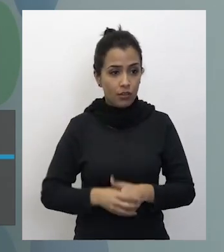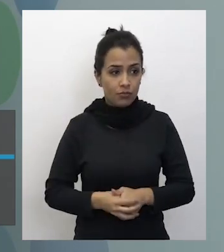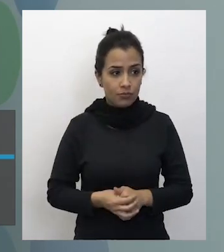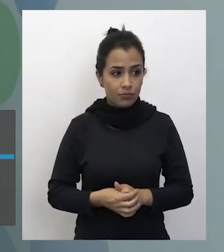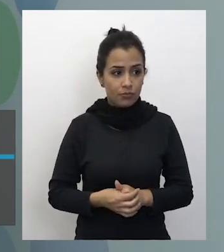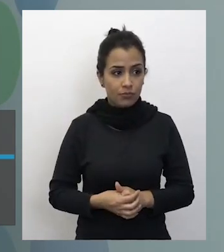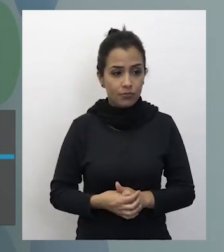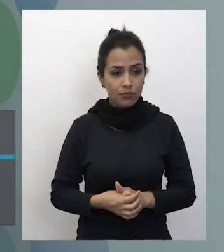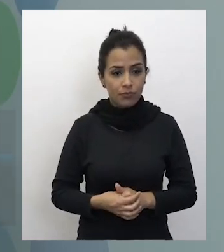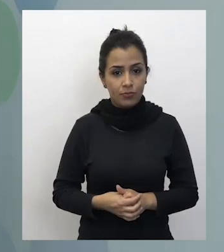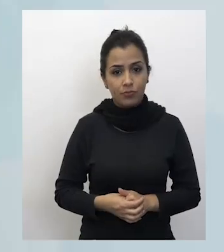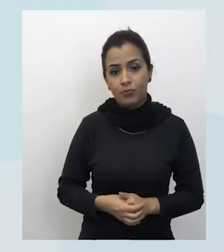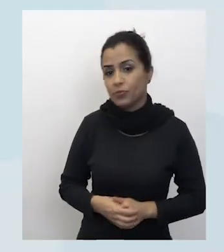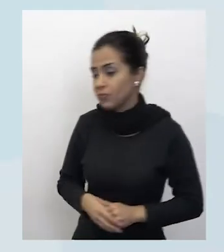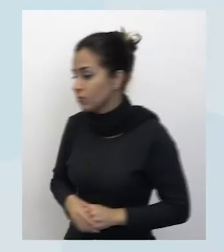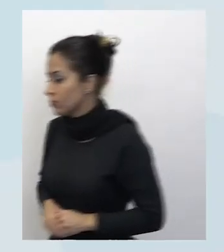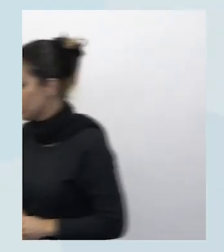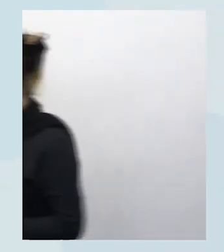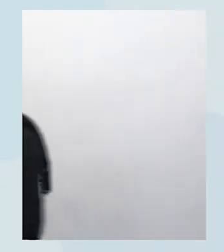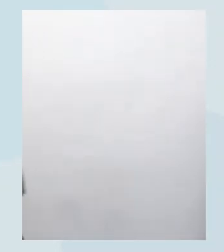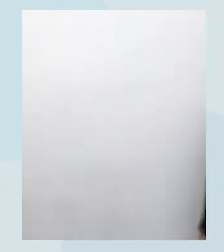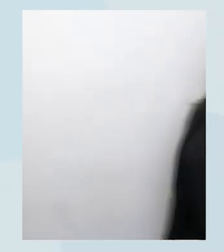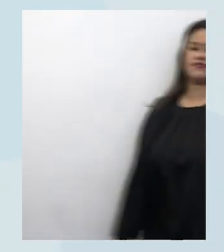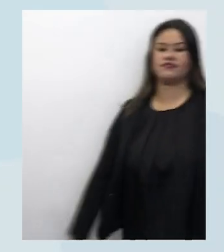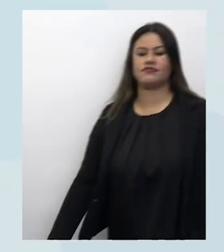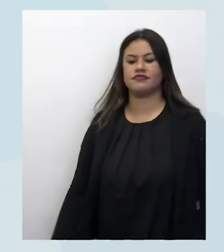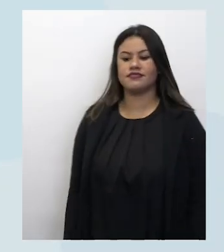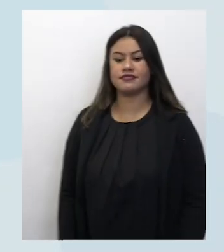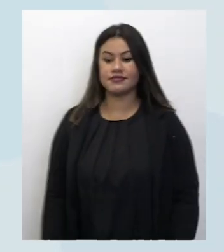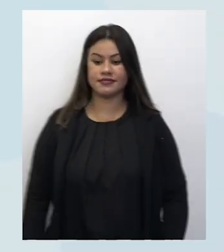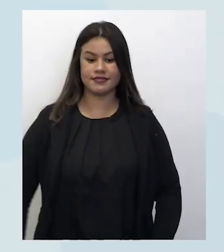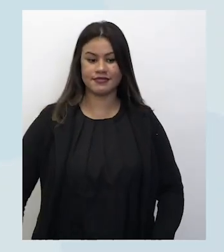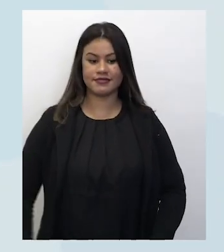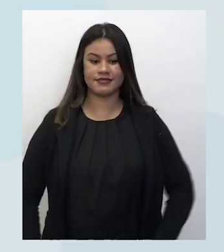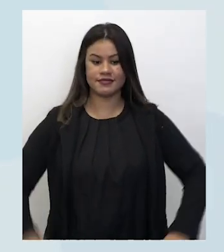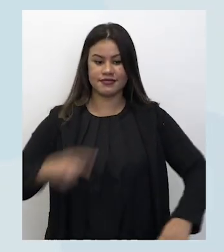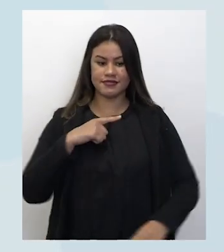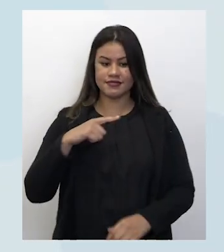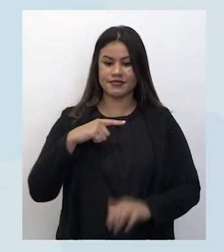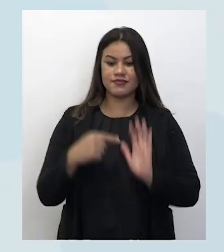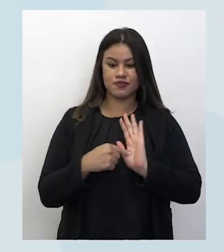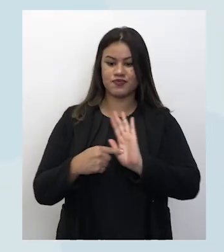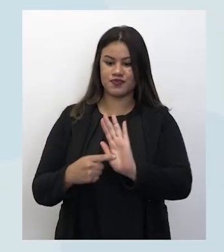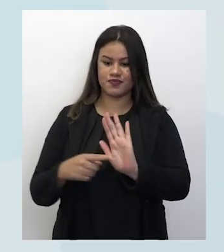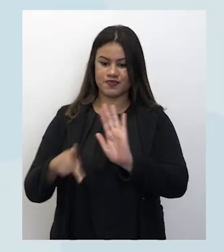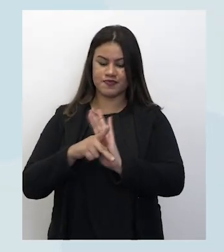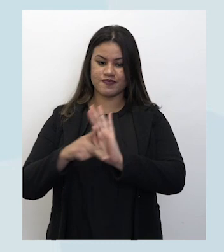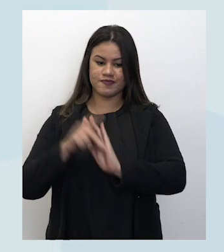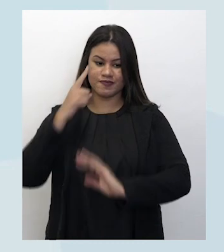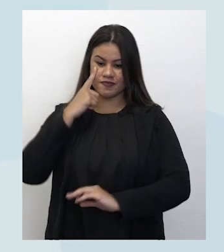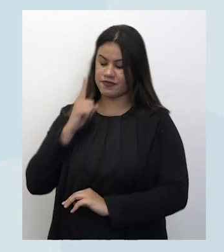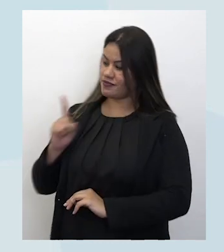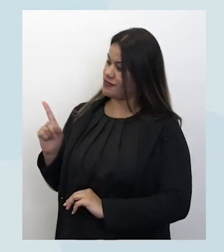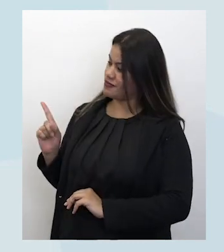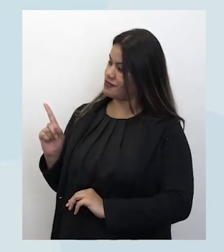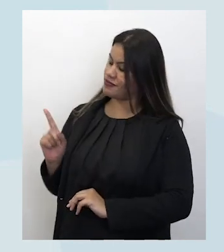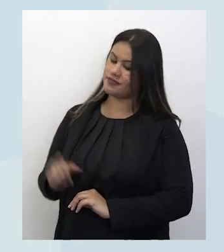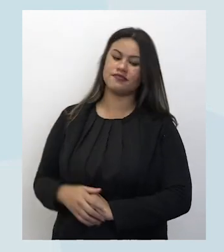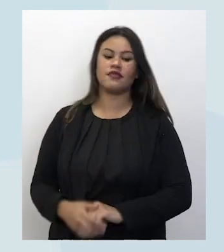tem a amostra A, que já está aí no slide. Então, esse aí era o pai, né? Aí a gente tem a amostra